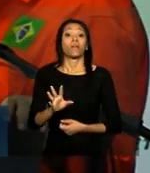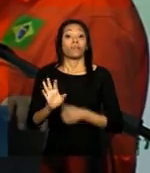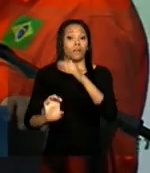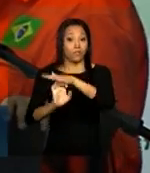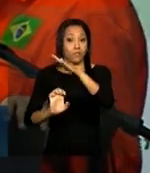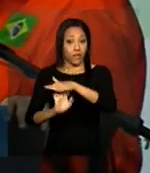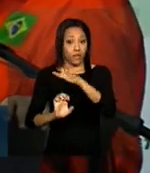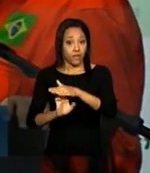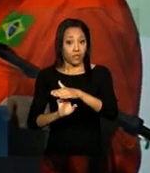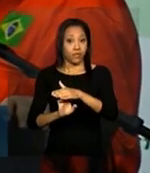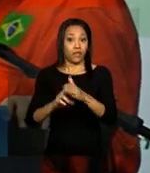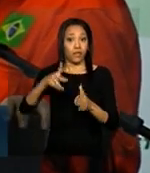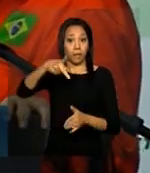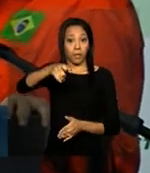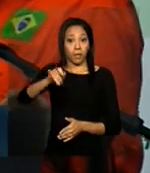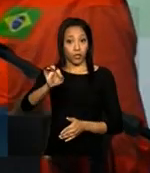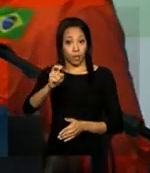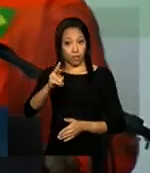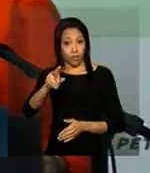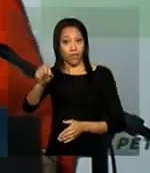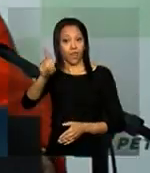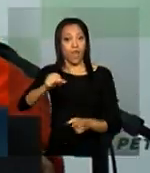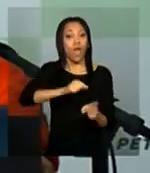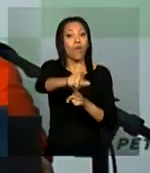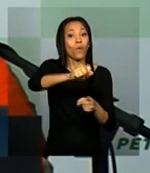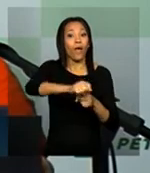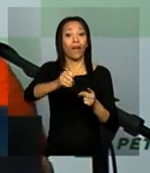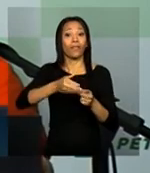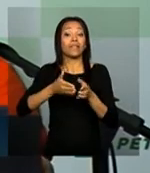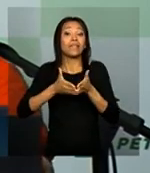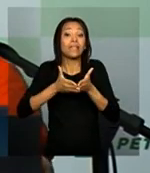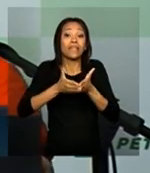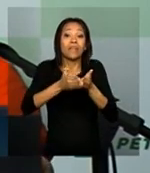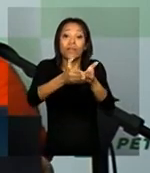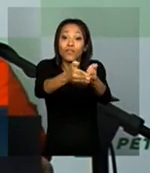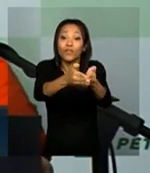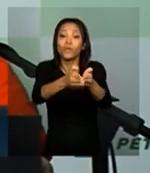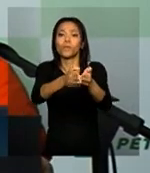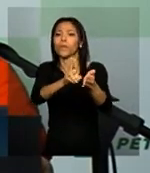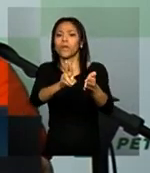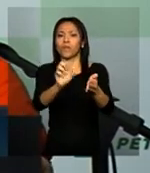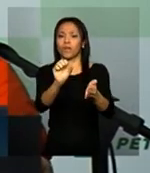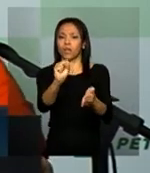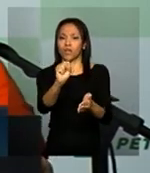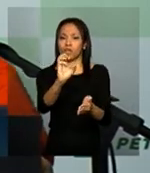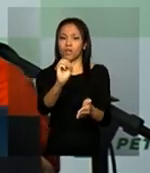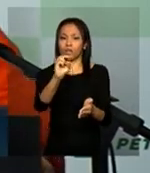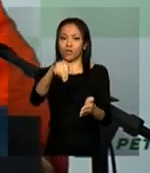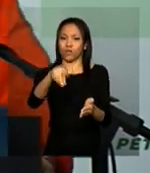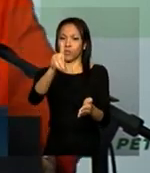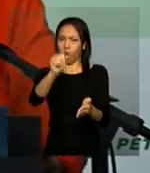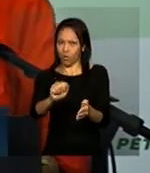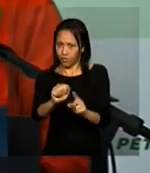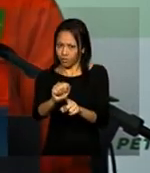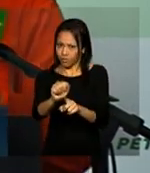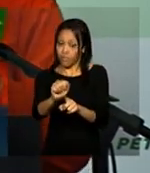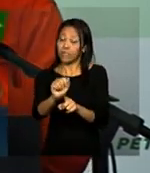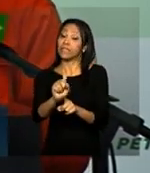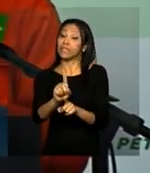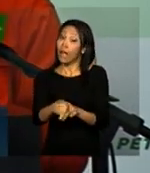sonda. Navio sonda. E essa questão do navio sonda é muito importante.